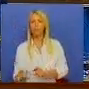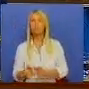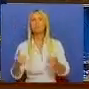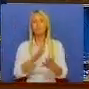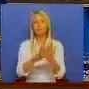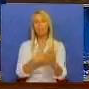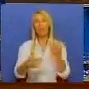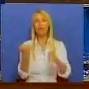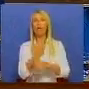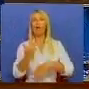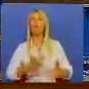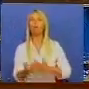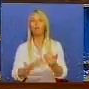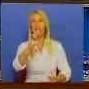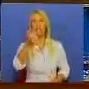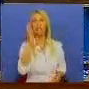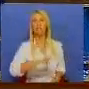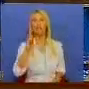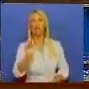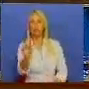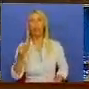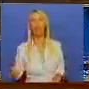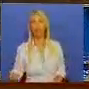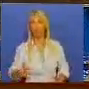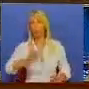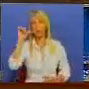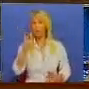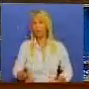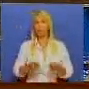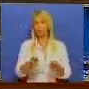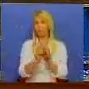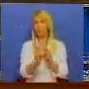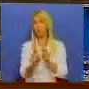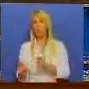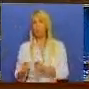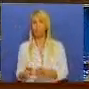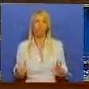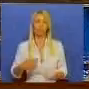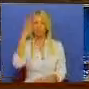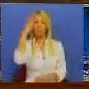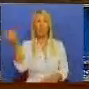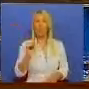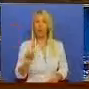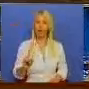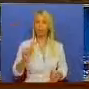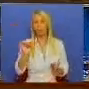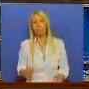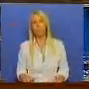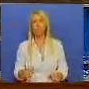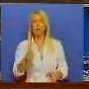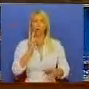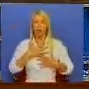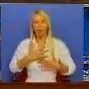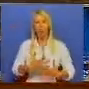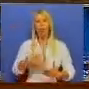cerca de 30 milhões de euros para a agricultura ficaram por usar. Eu não acho que seja vocação de Portugal devolver a Bruxelas